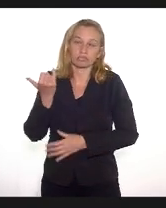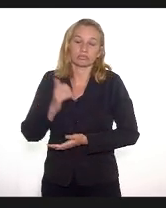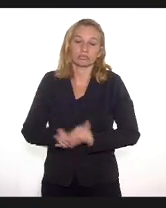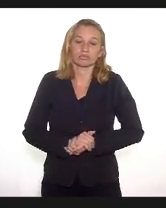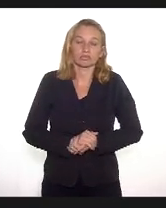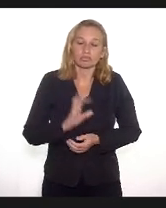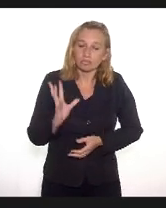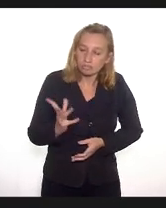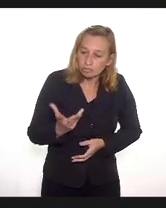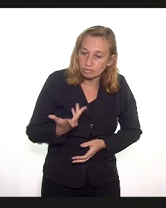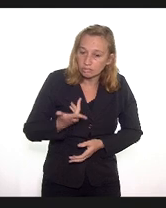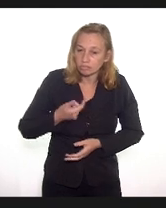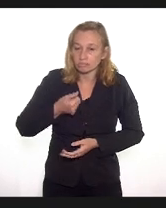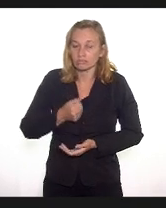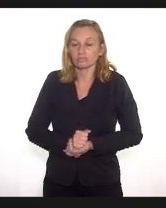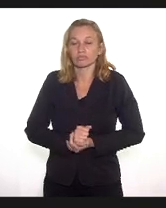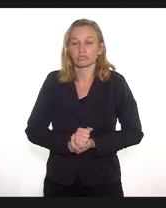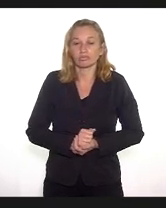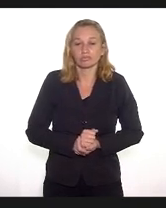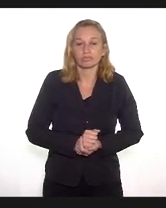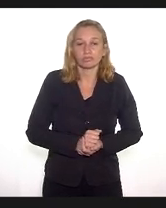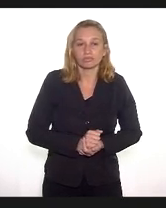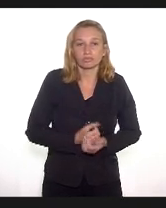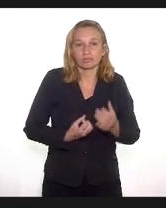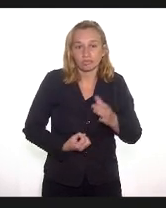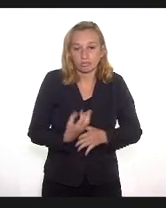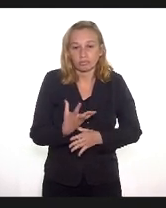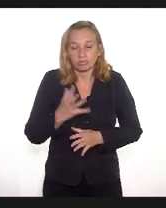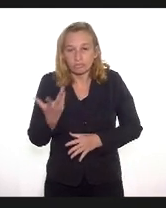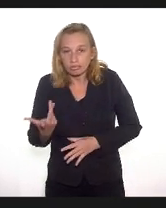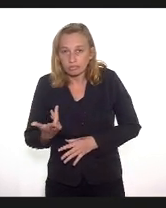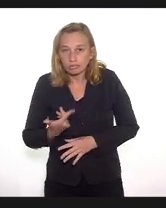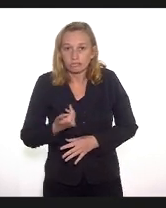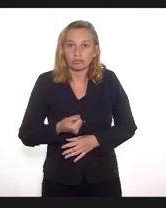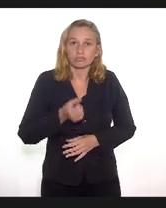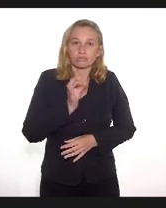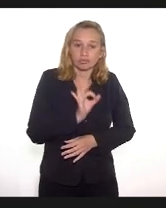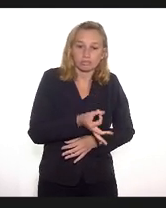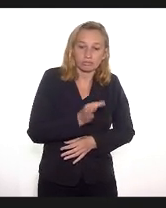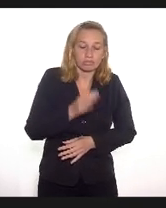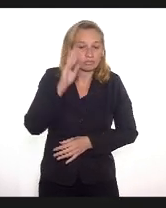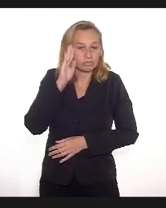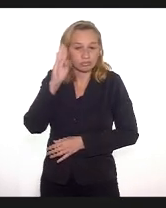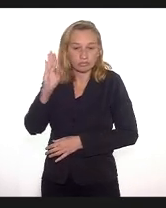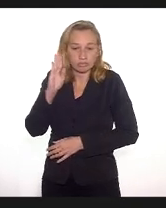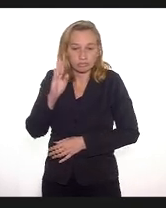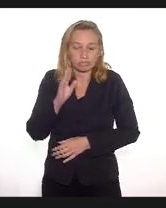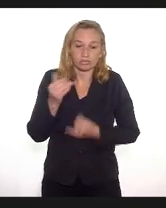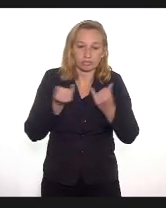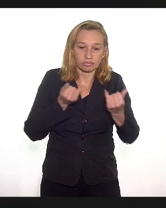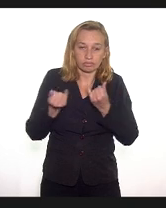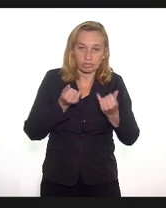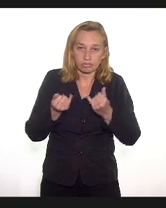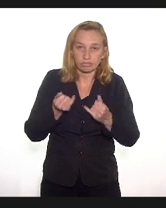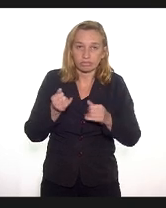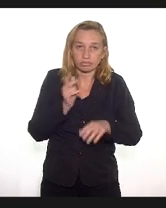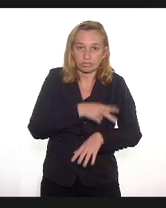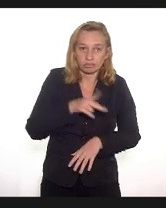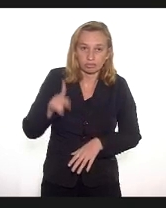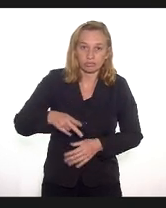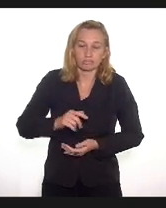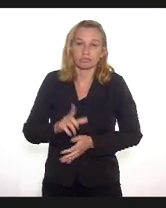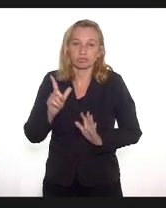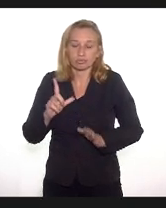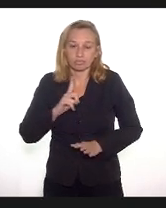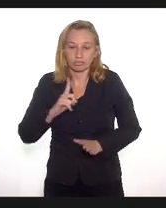na qualidade, na produção de qualidade efetiva, principalmente no campo de formação de professores. Temos